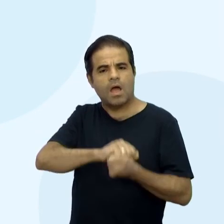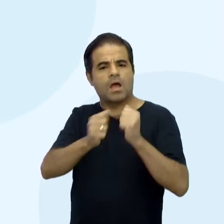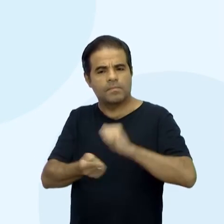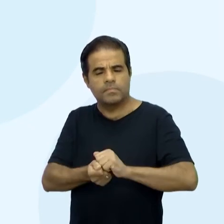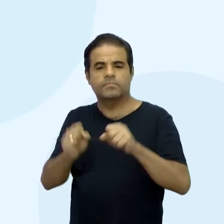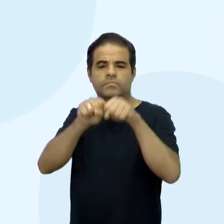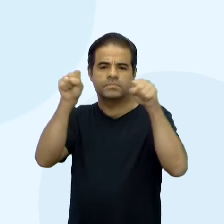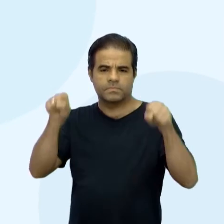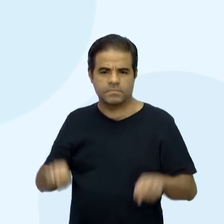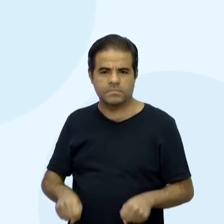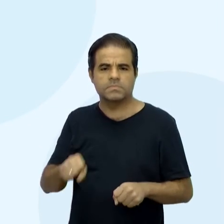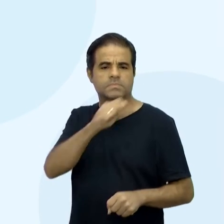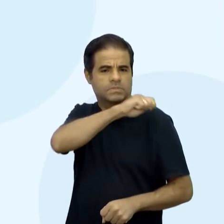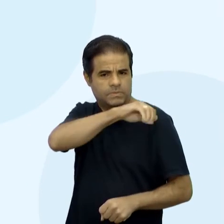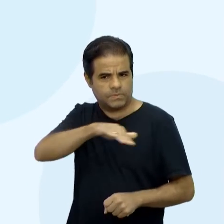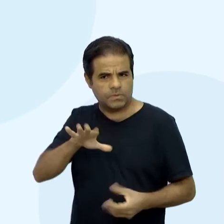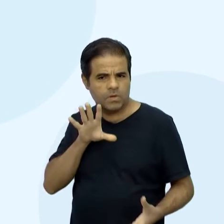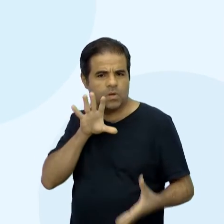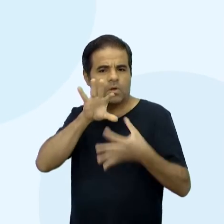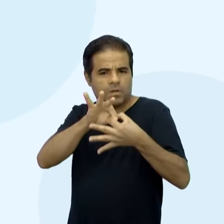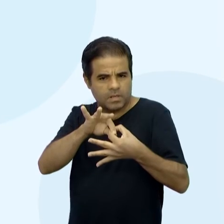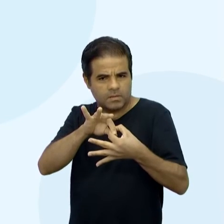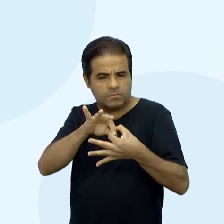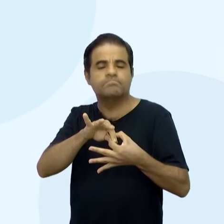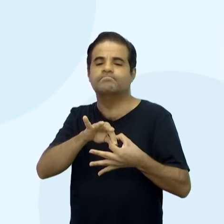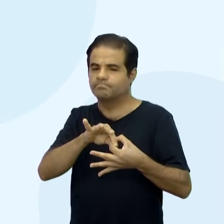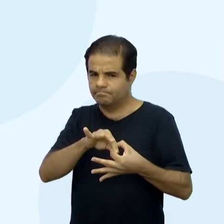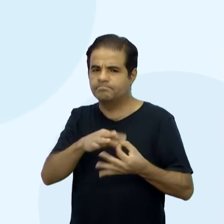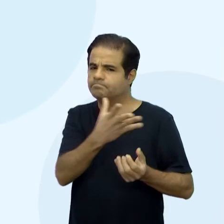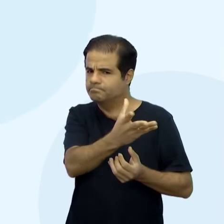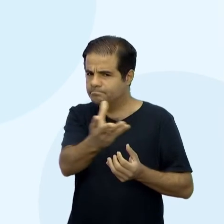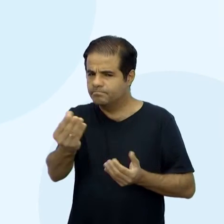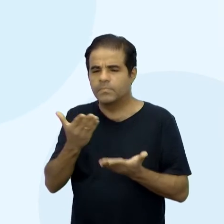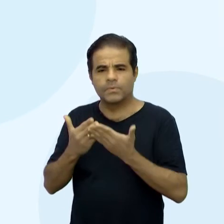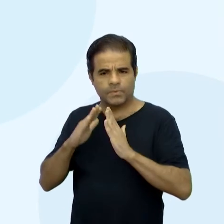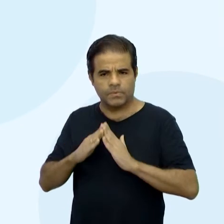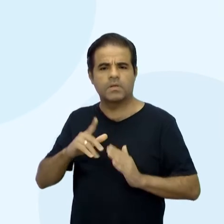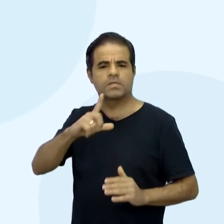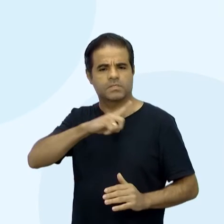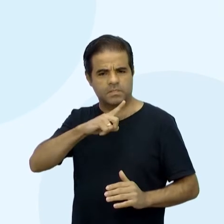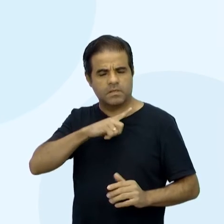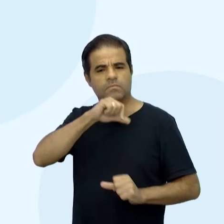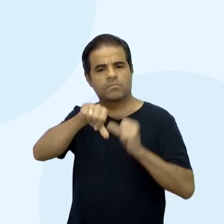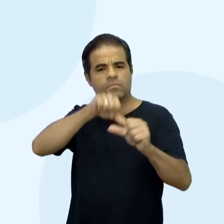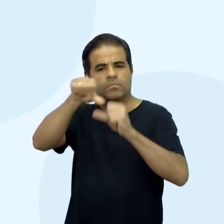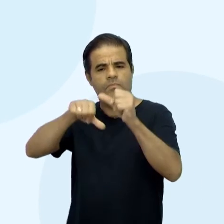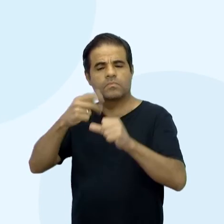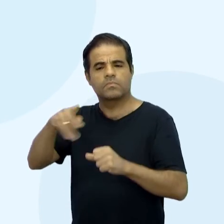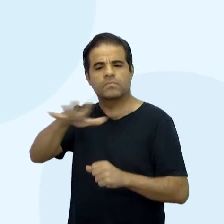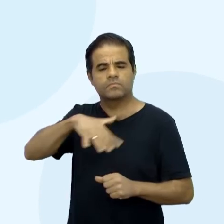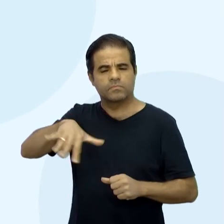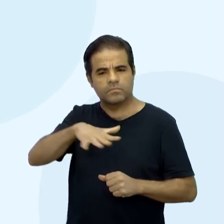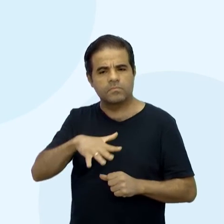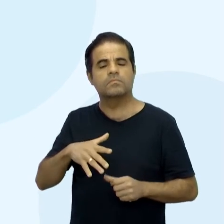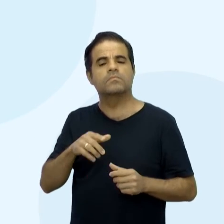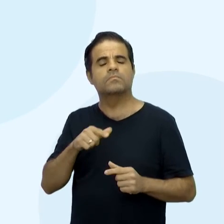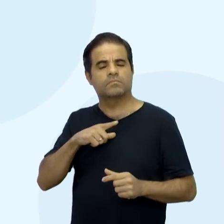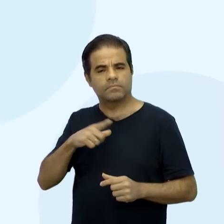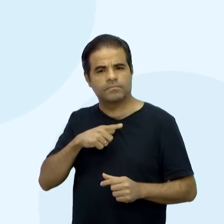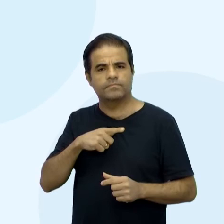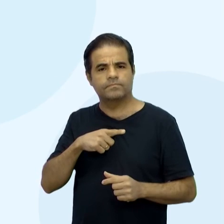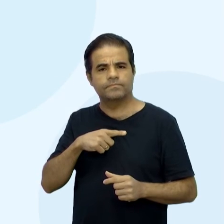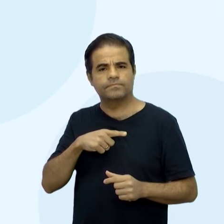do sistema a esses alunos conectados. Muitas escolas tiveram mudanças em seus espaços físicos, tá?